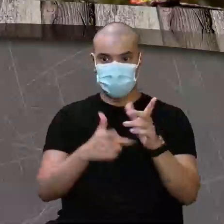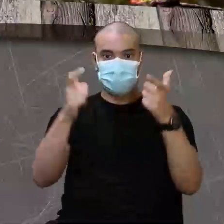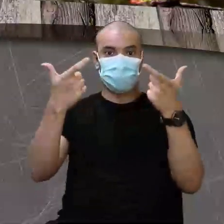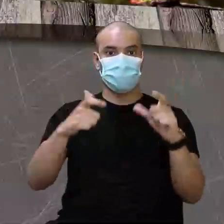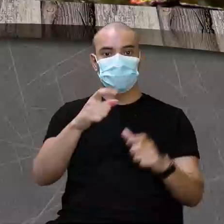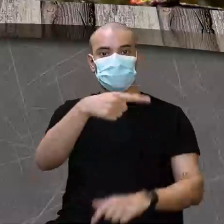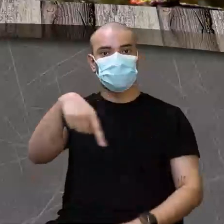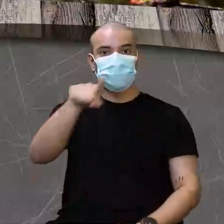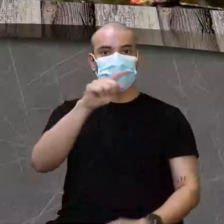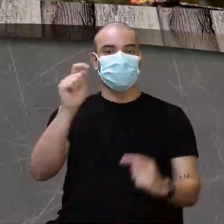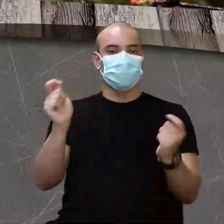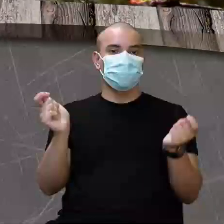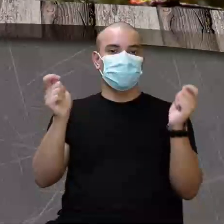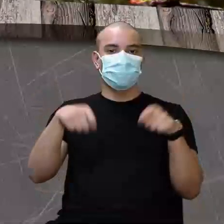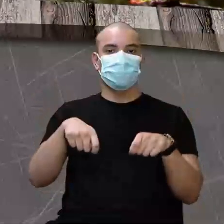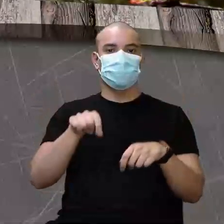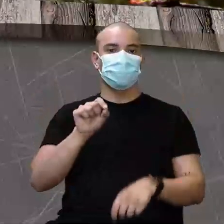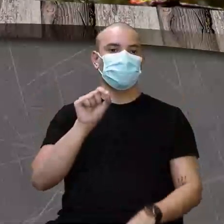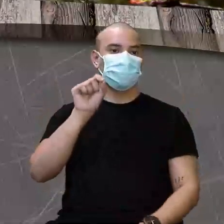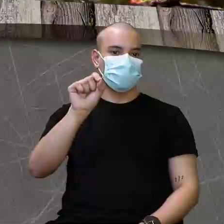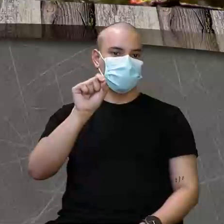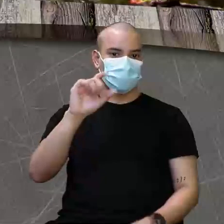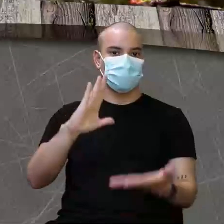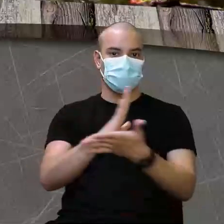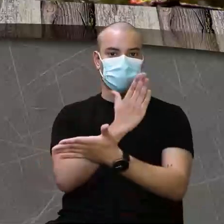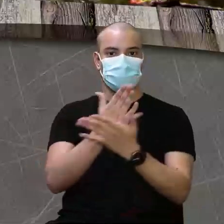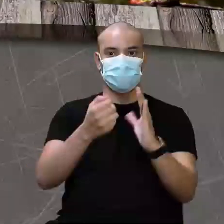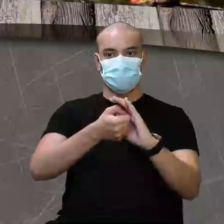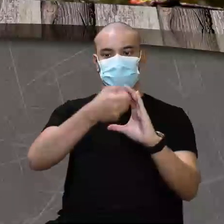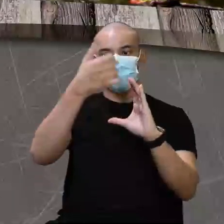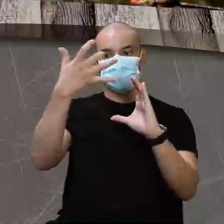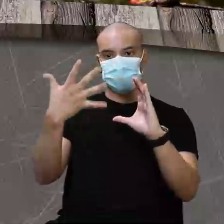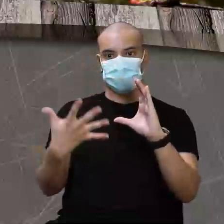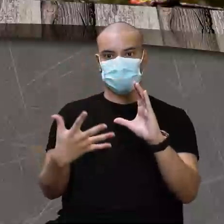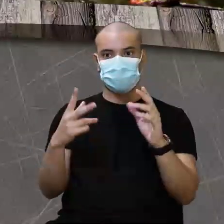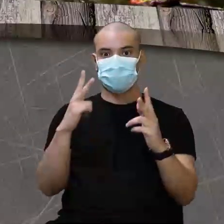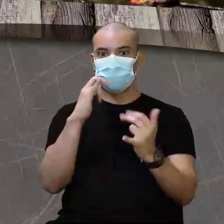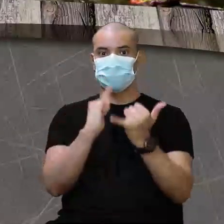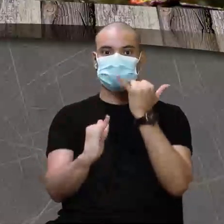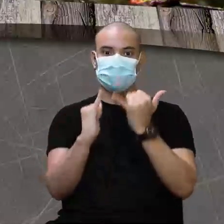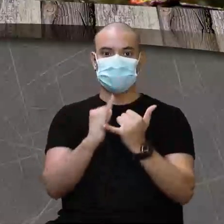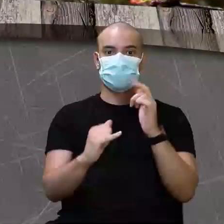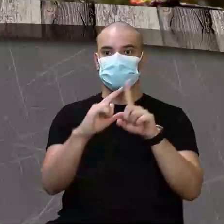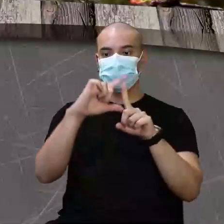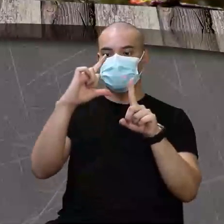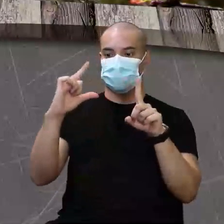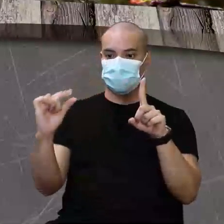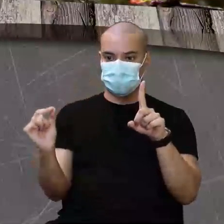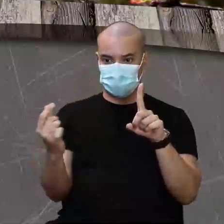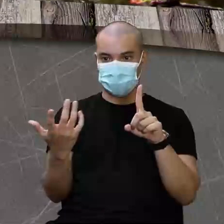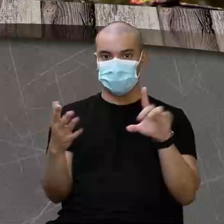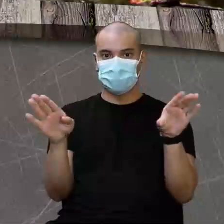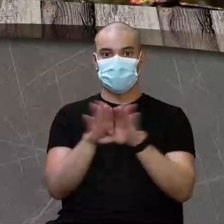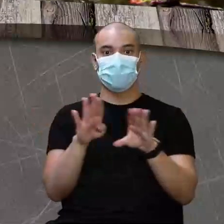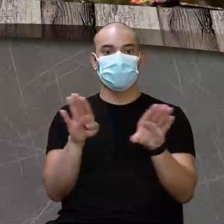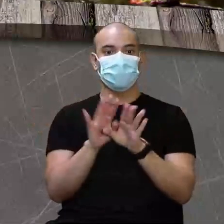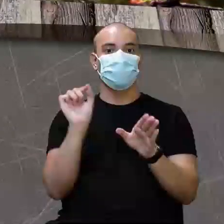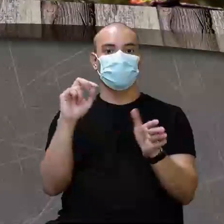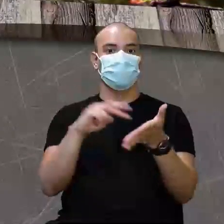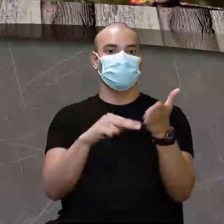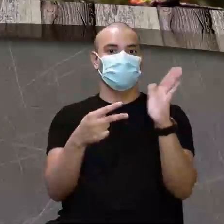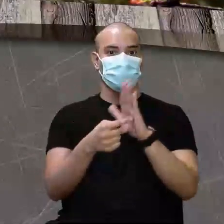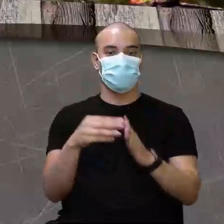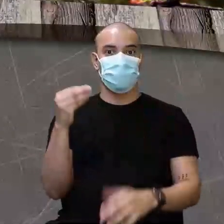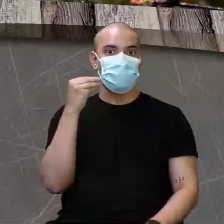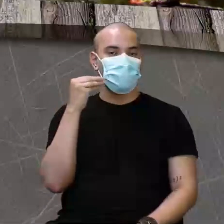onde você tinha alguns com aspecto, pareciam penas, folhas. E o que a gente